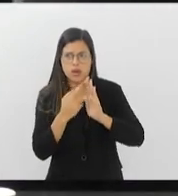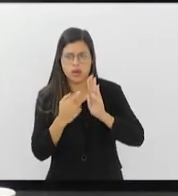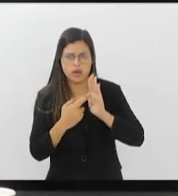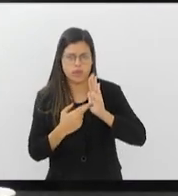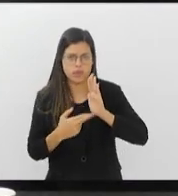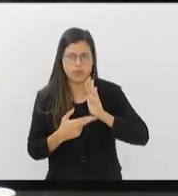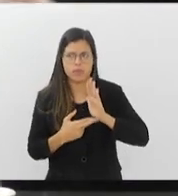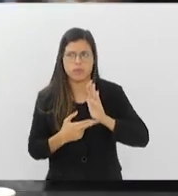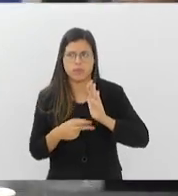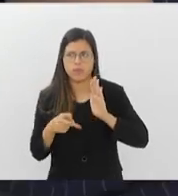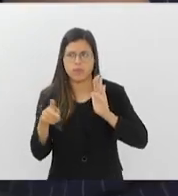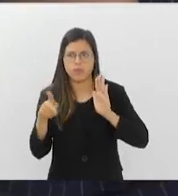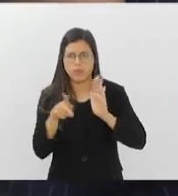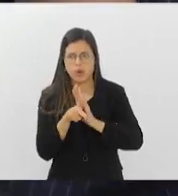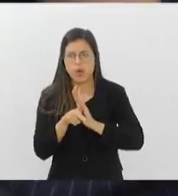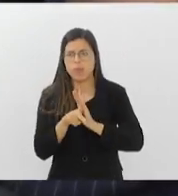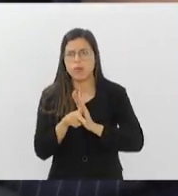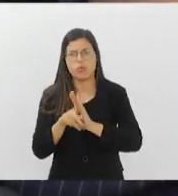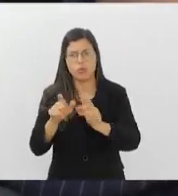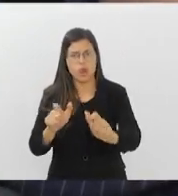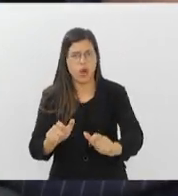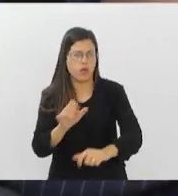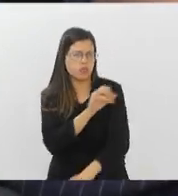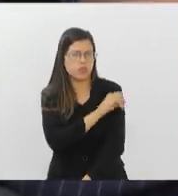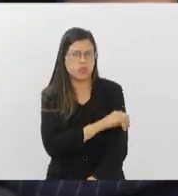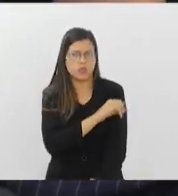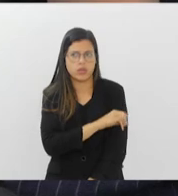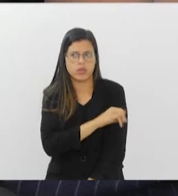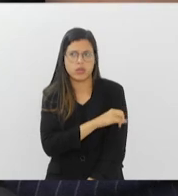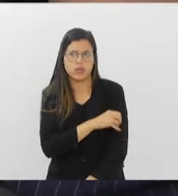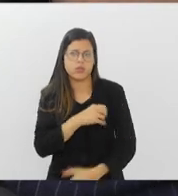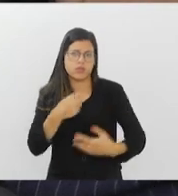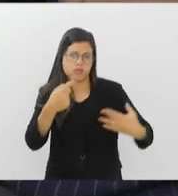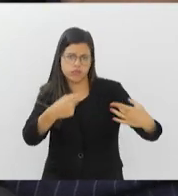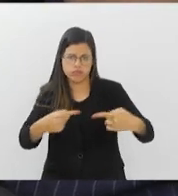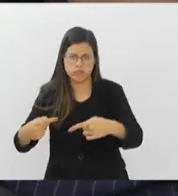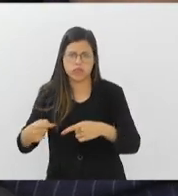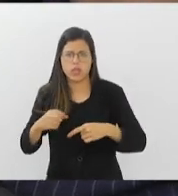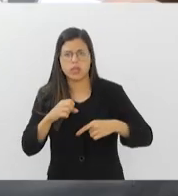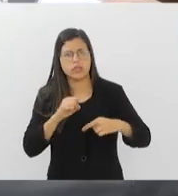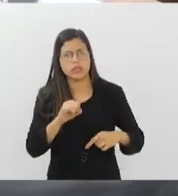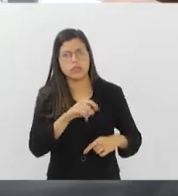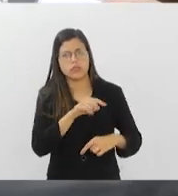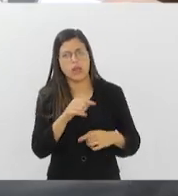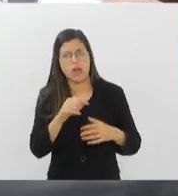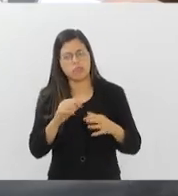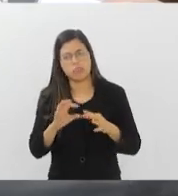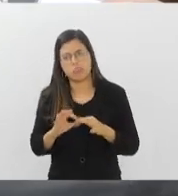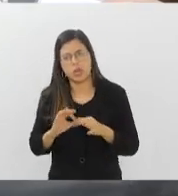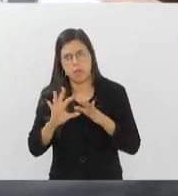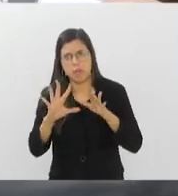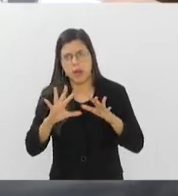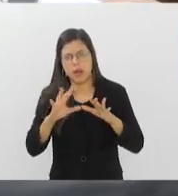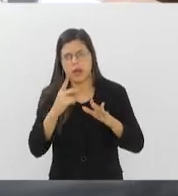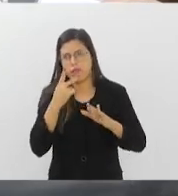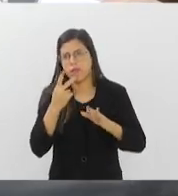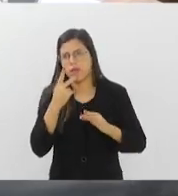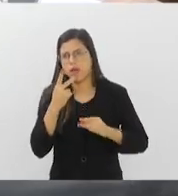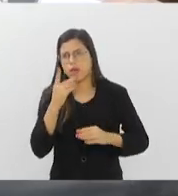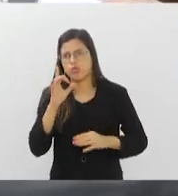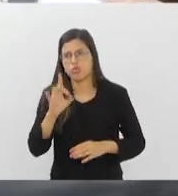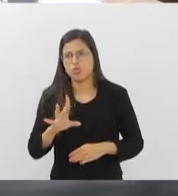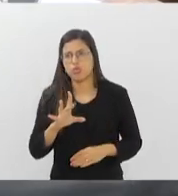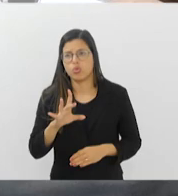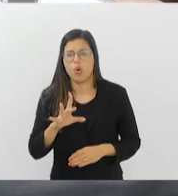do Rio de Janeiro. É esse ponto que quero discutir, mas se Vossa Excelência abre mão e estabelece que vai ser somente para as